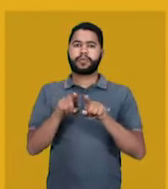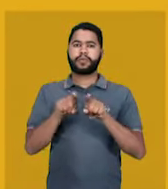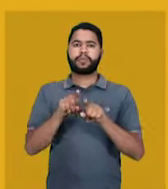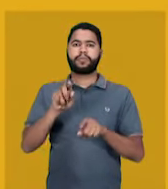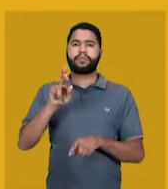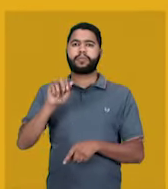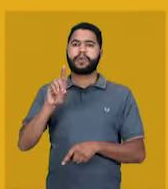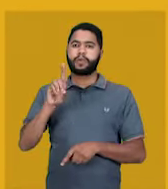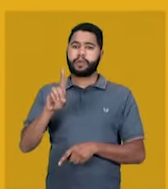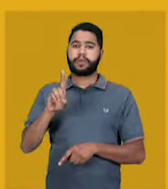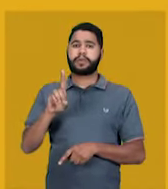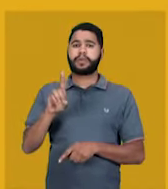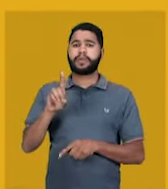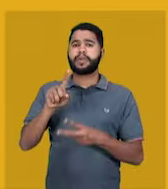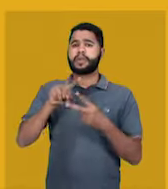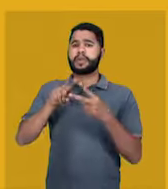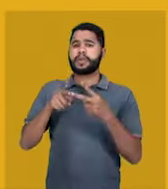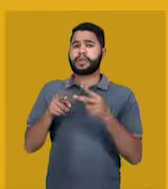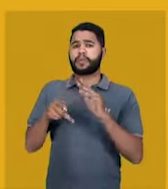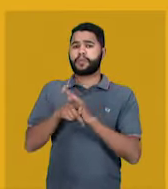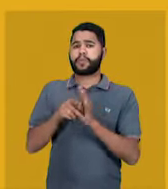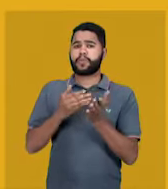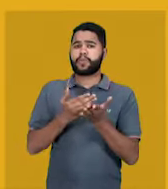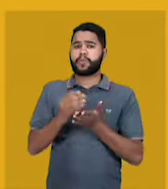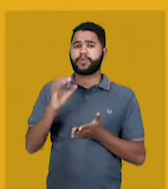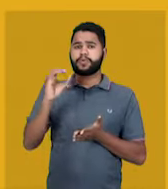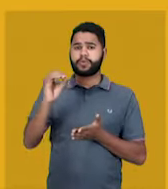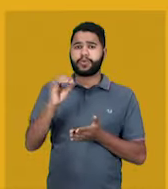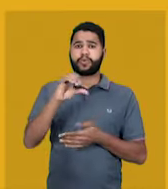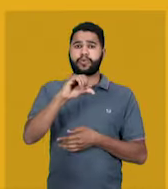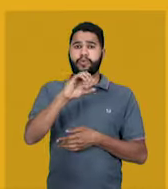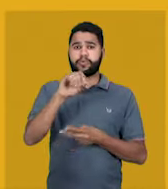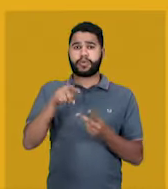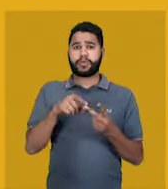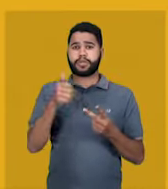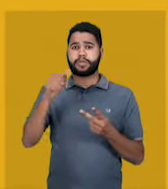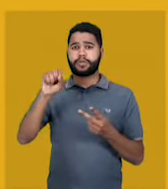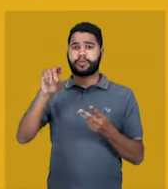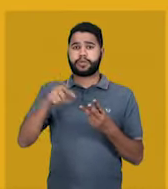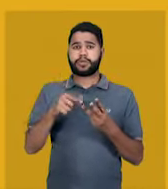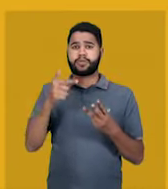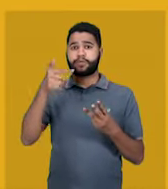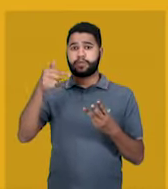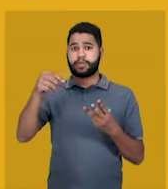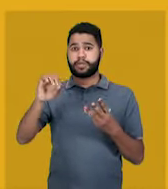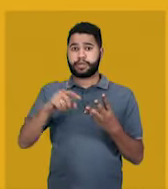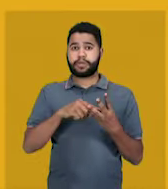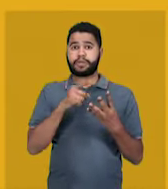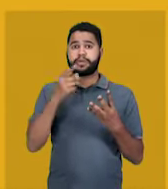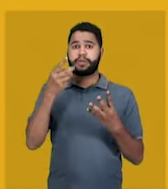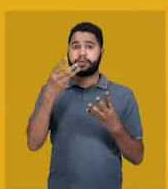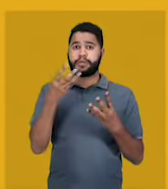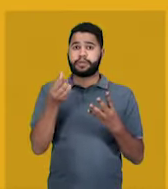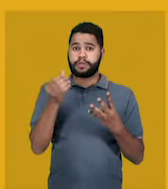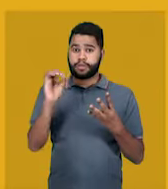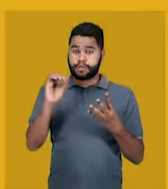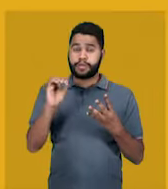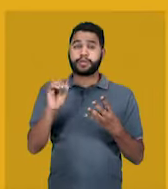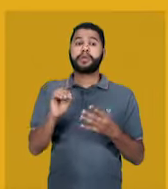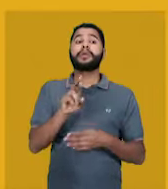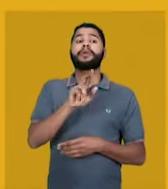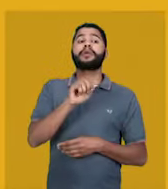Em graus, começa do 0, 90, 180, 270 e 360. Em